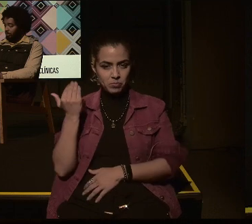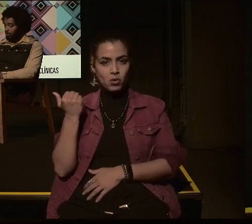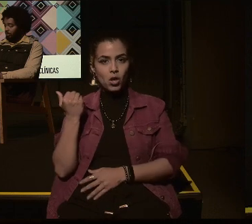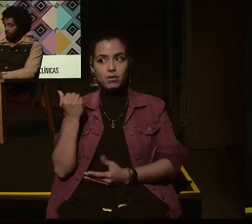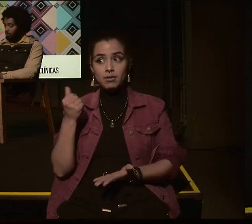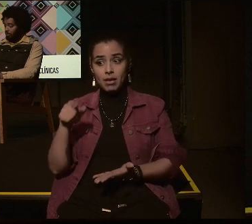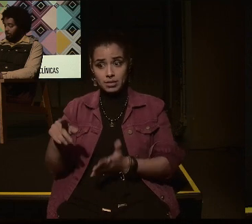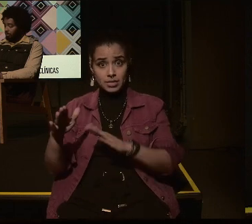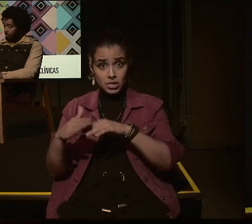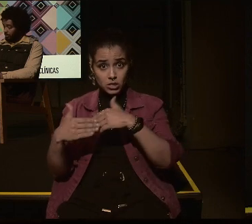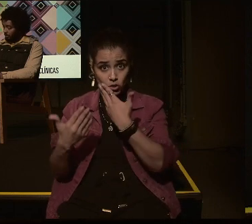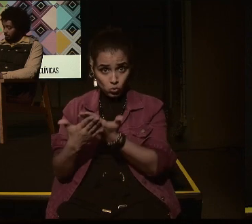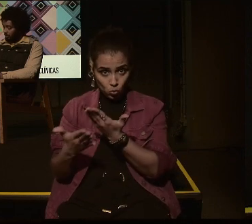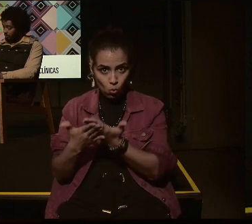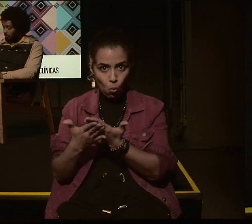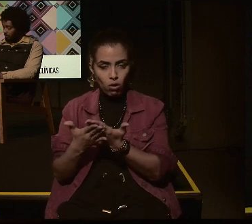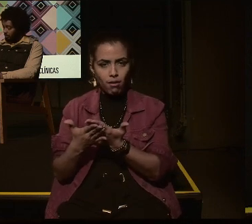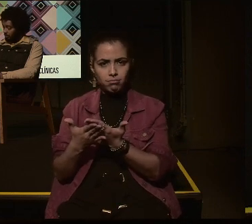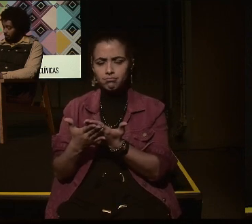oxigenadas.